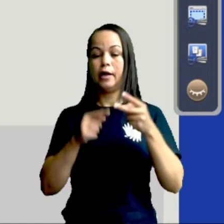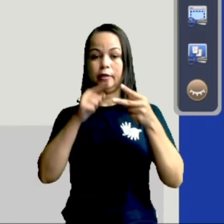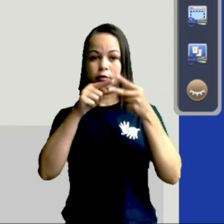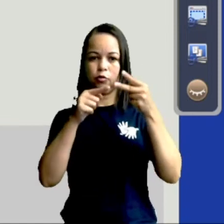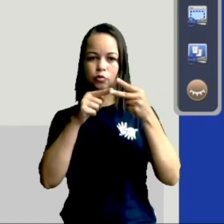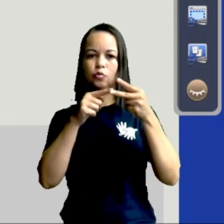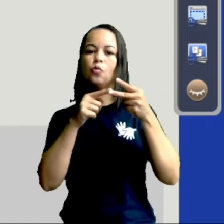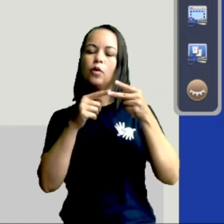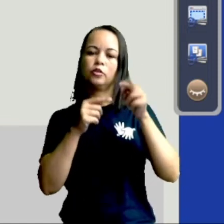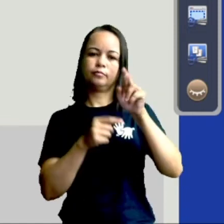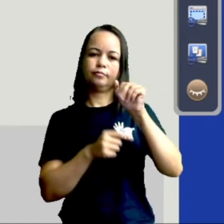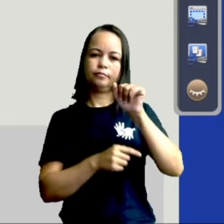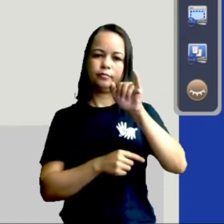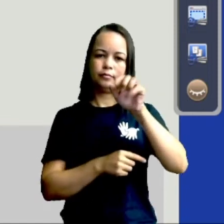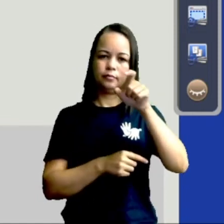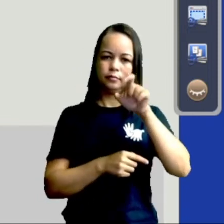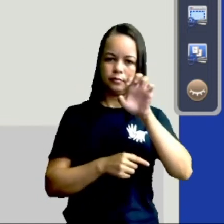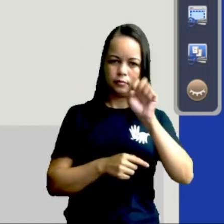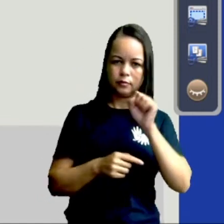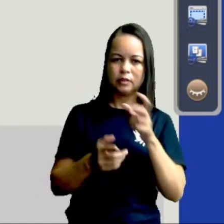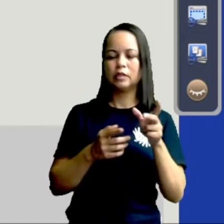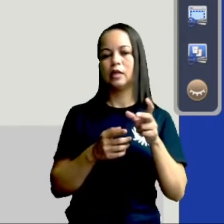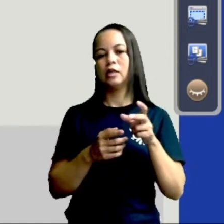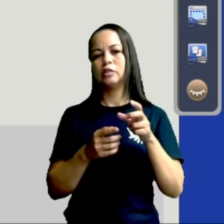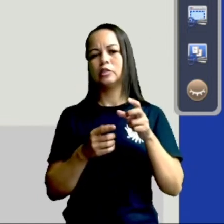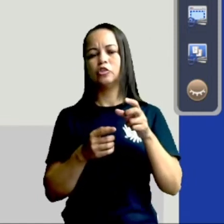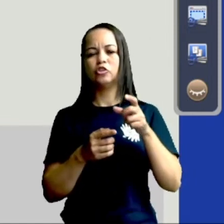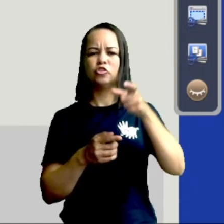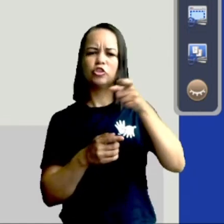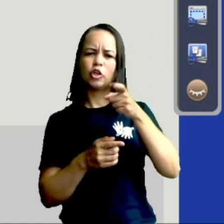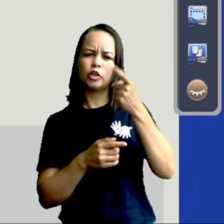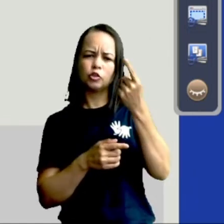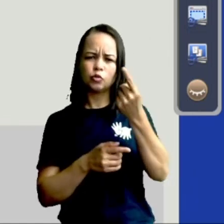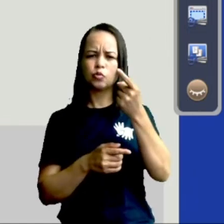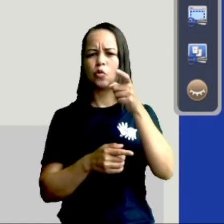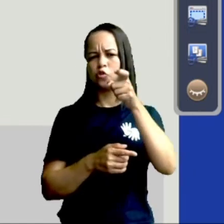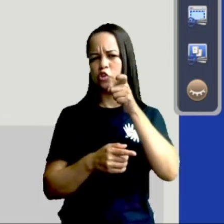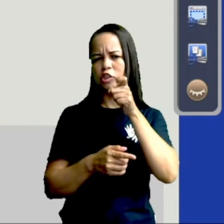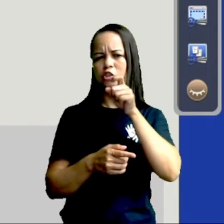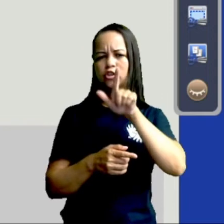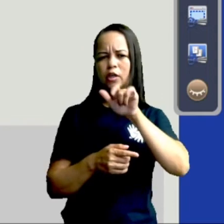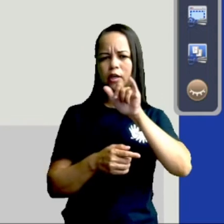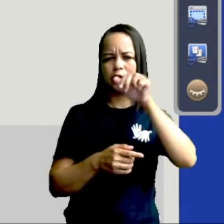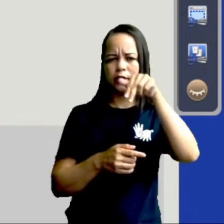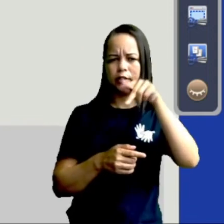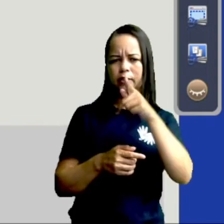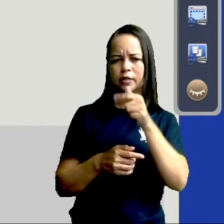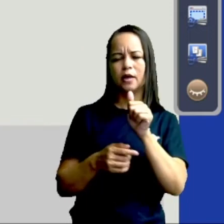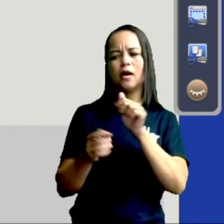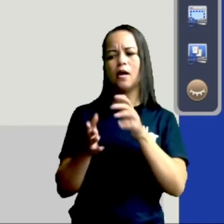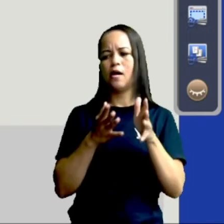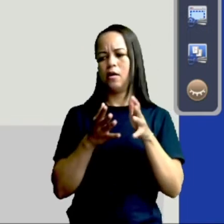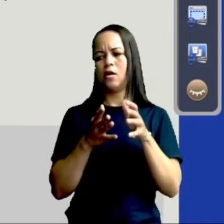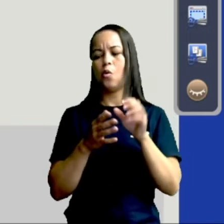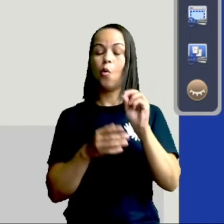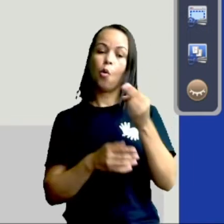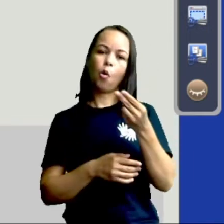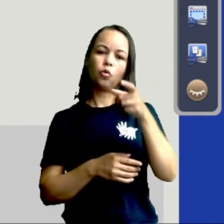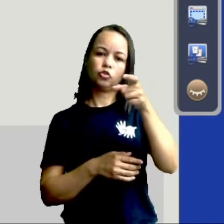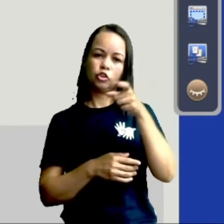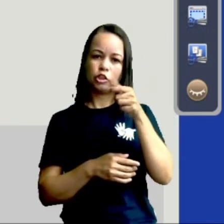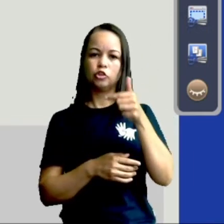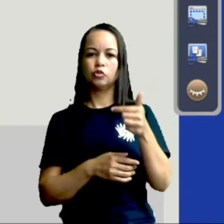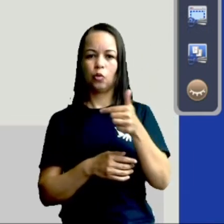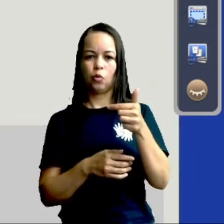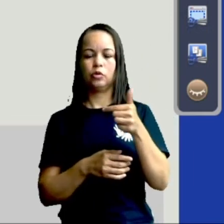raízes. x1 ou x', depende do livro, da situação que você for ver, ou x2 ou